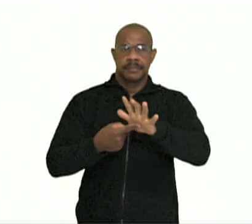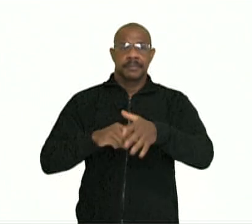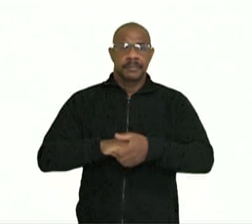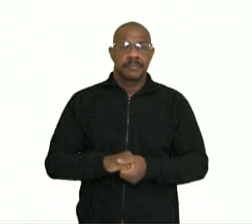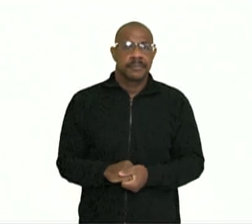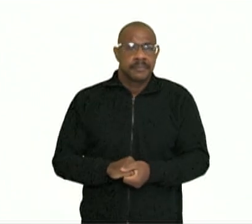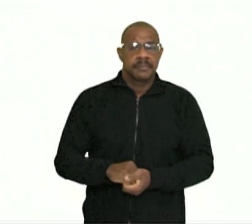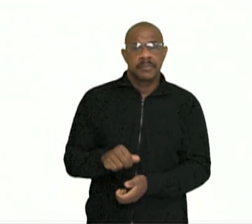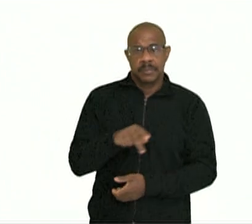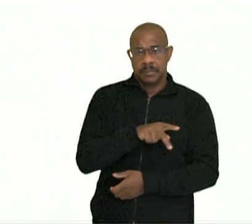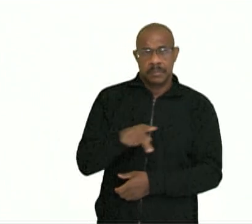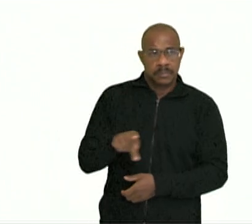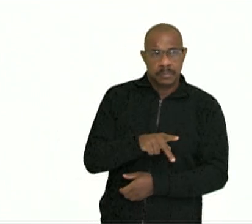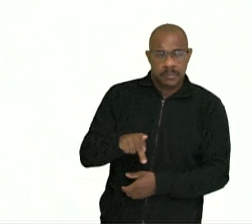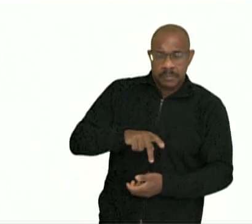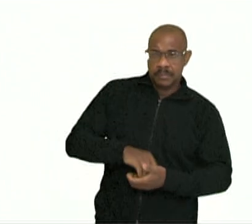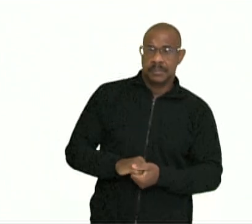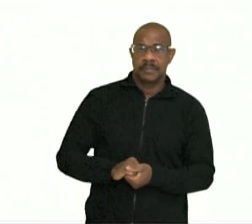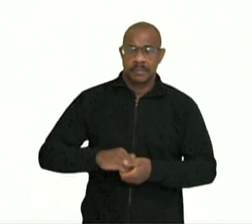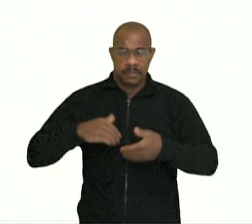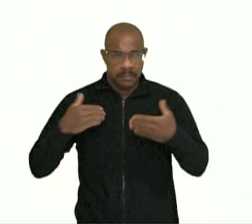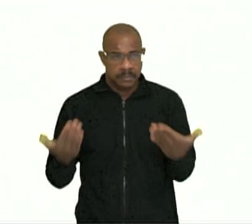Glauco Arbix e Amâncio César